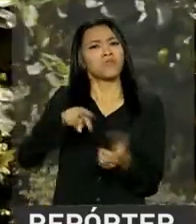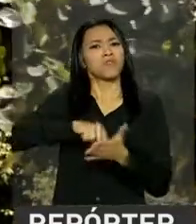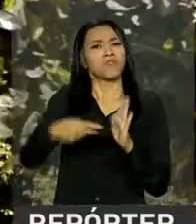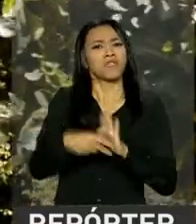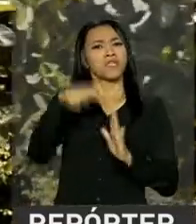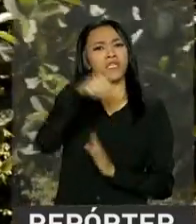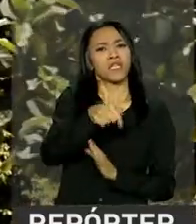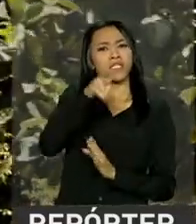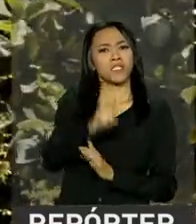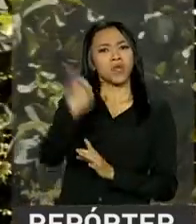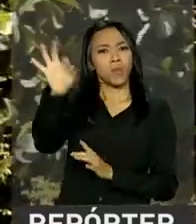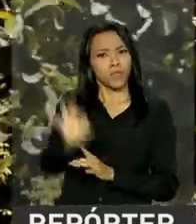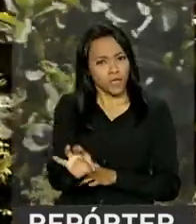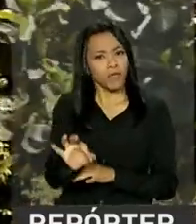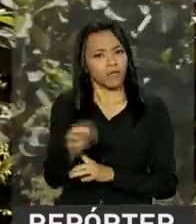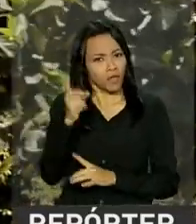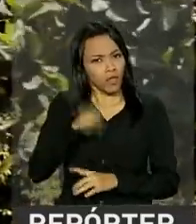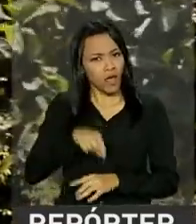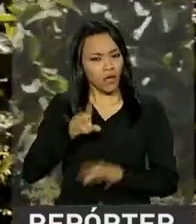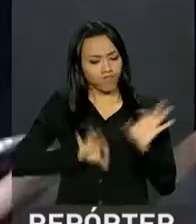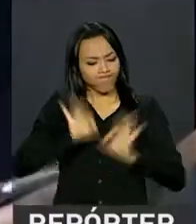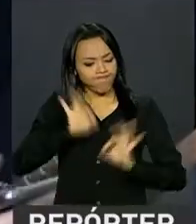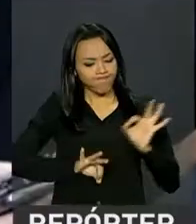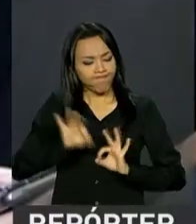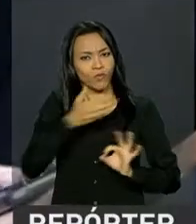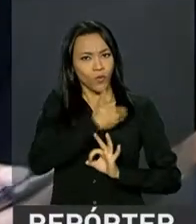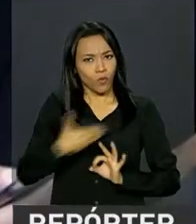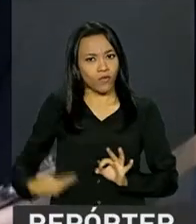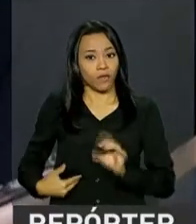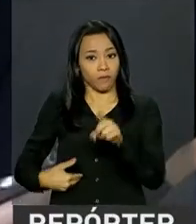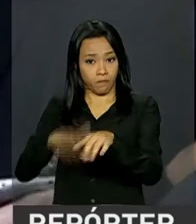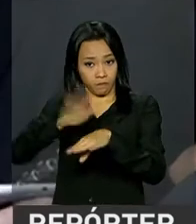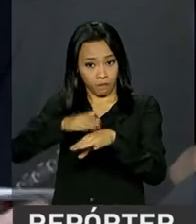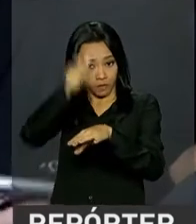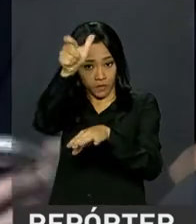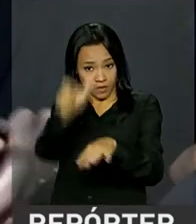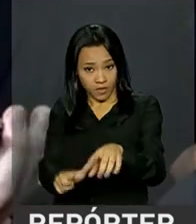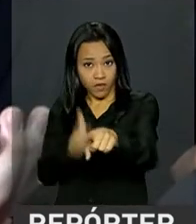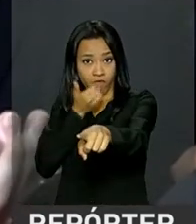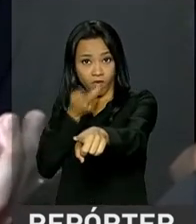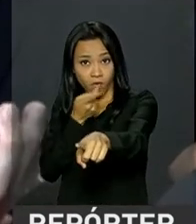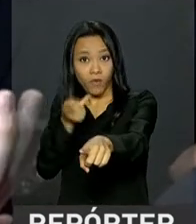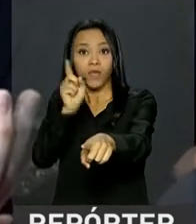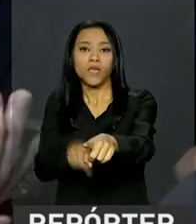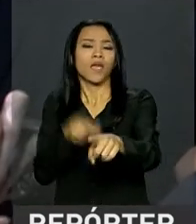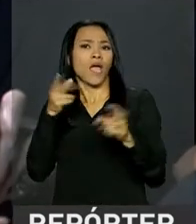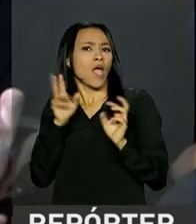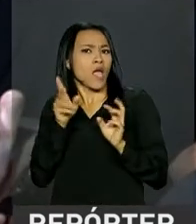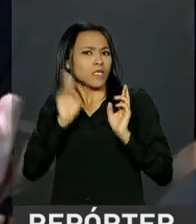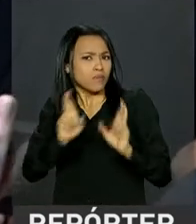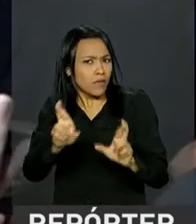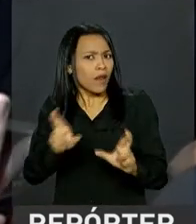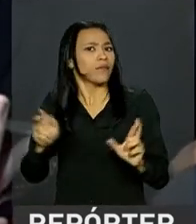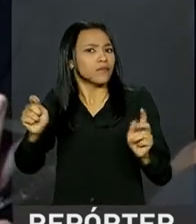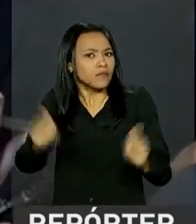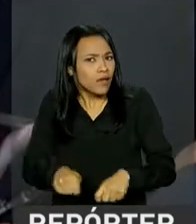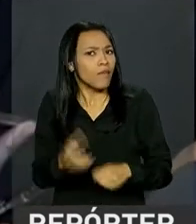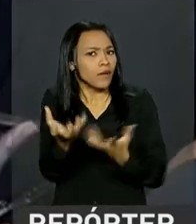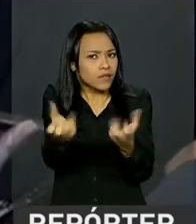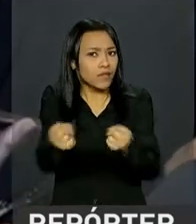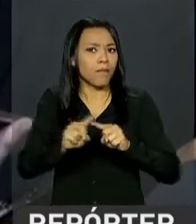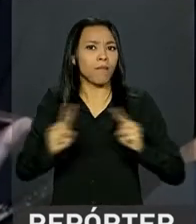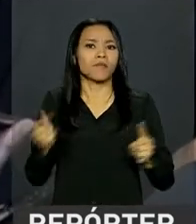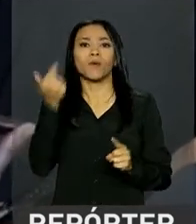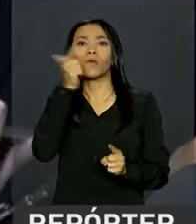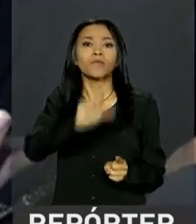do estimado inicialmente pelo governo. De acordo com Henrique Meirelles, isso já era esperado e aceitável, mas para ter